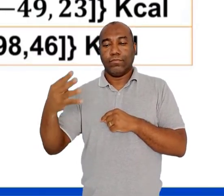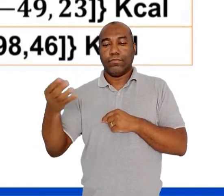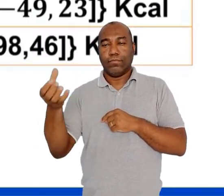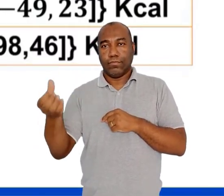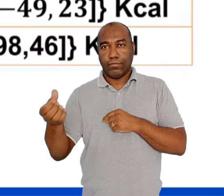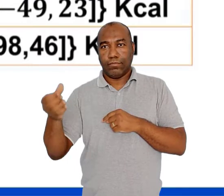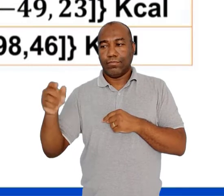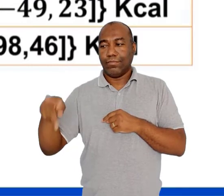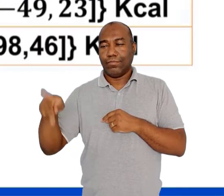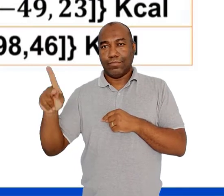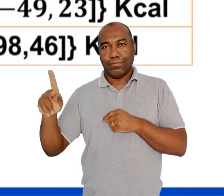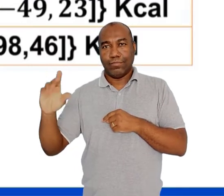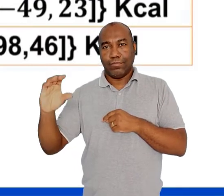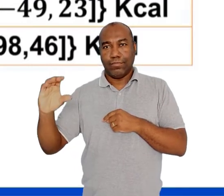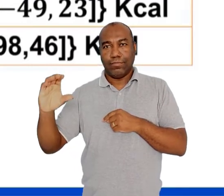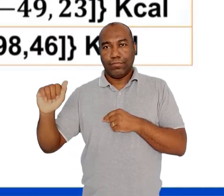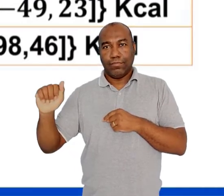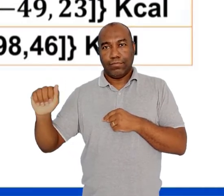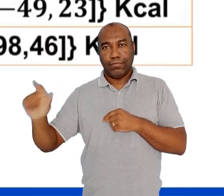166,48 menos